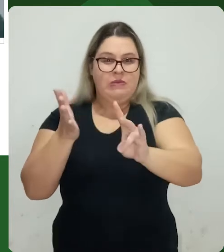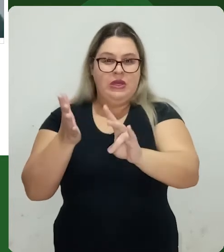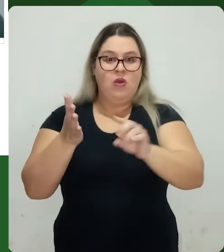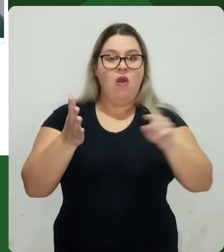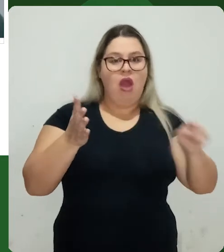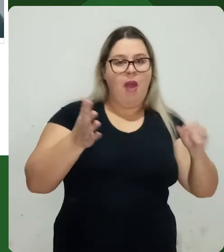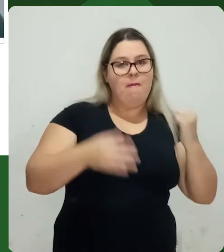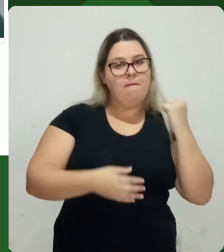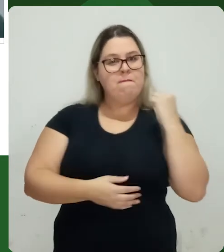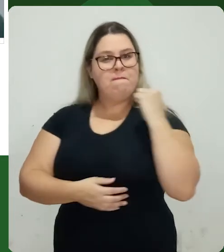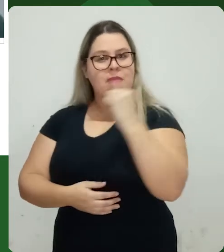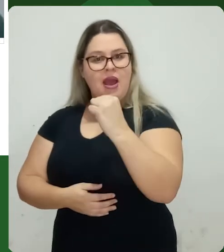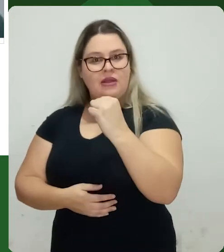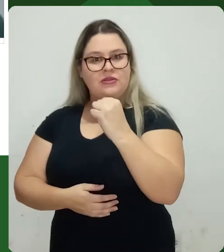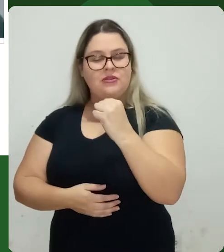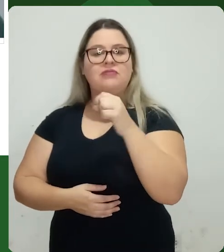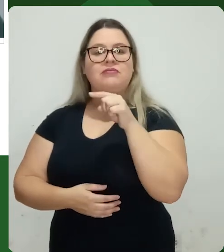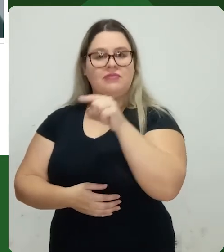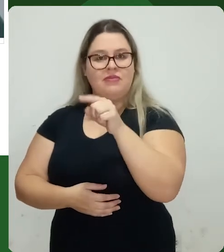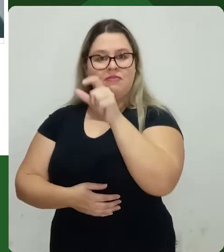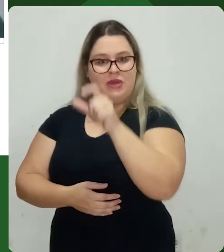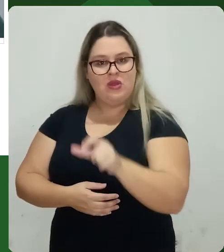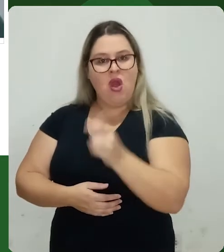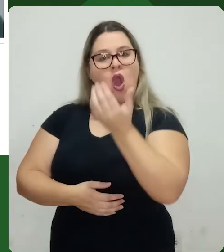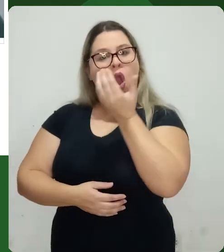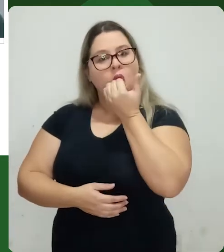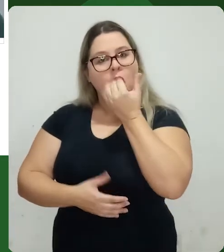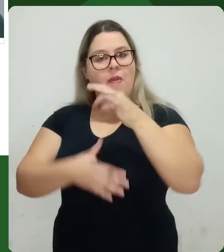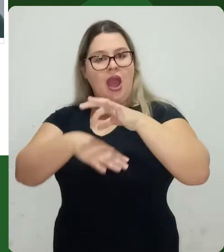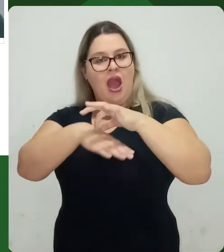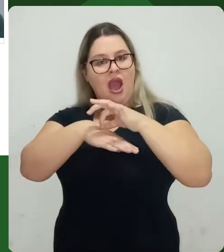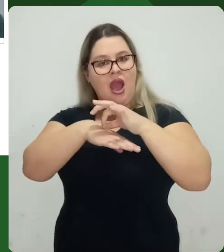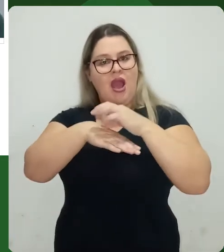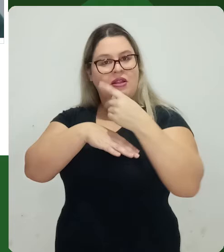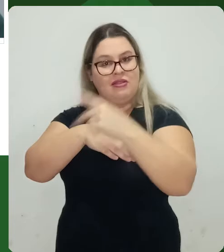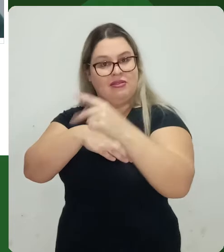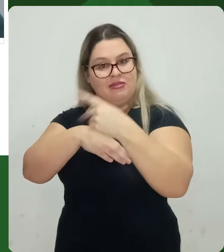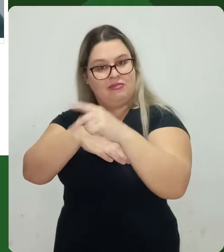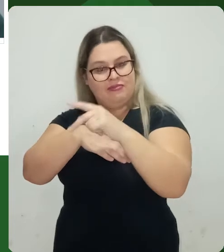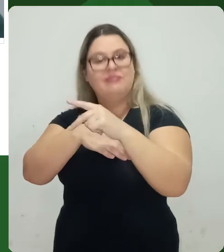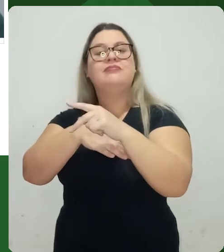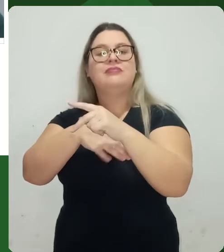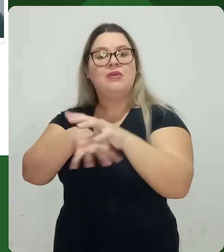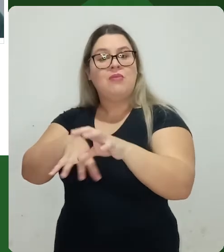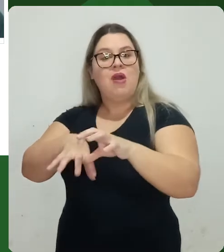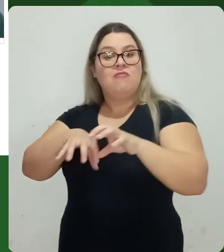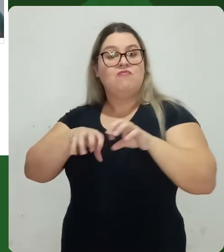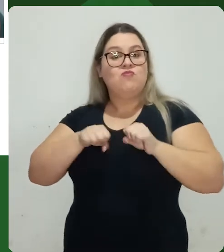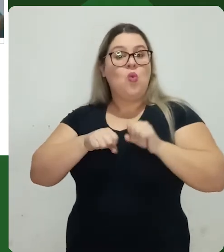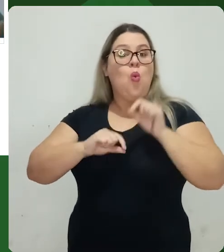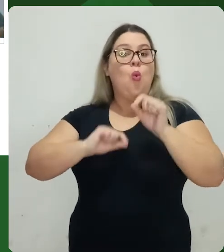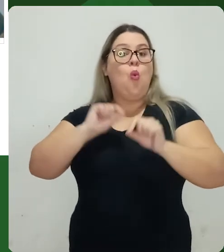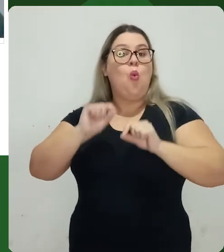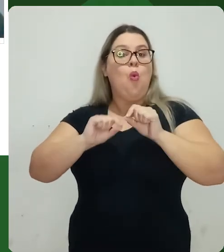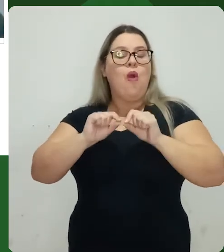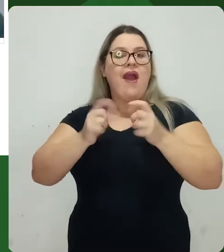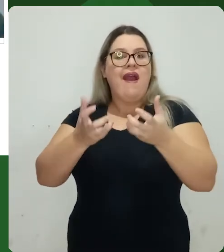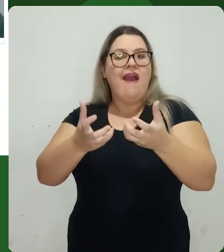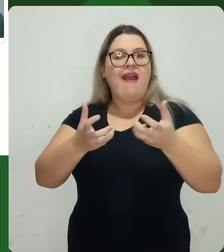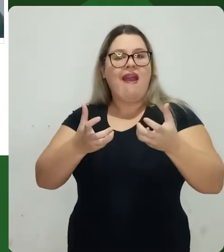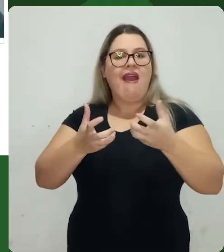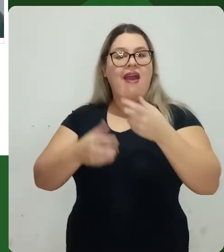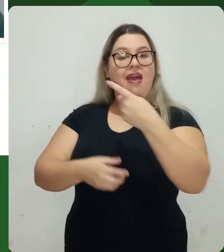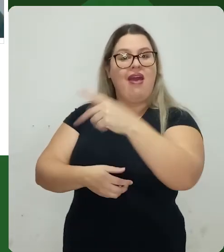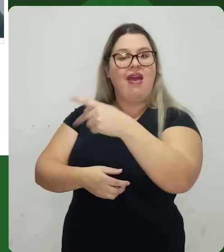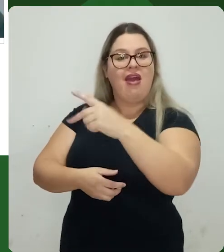rituais e se alimentar de carne humana dos inimigos. Mas com a crença que eles tinham